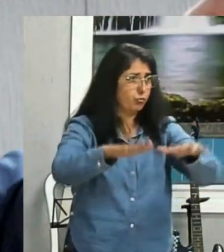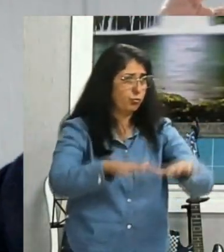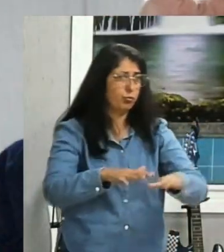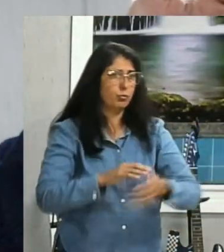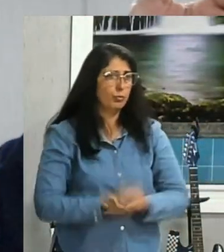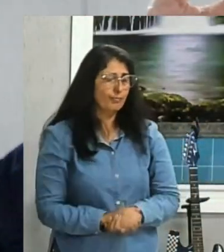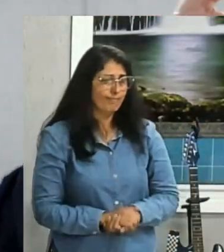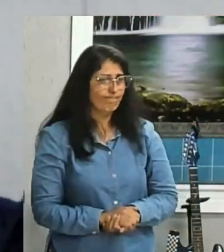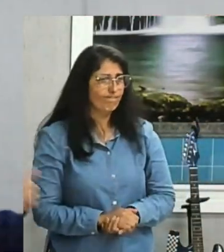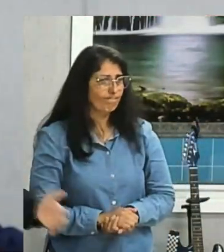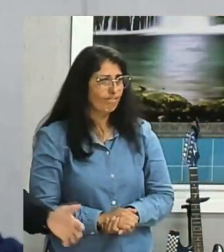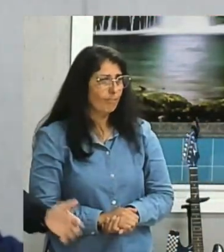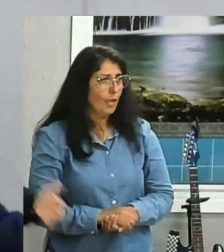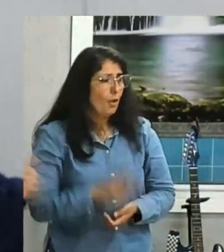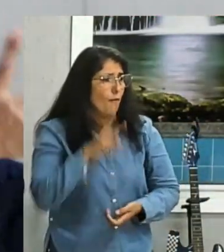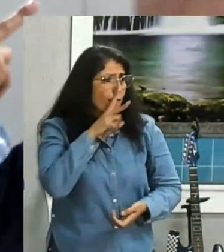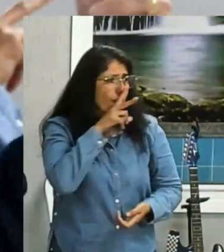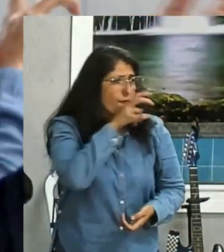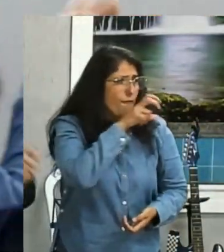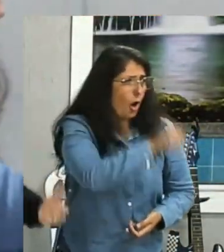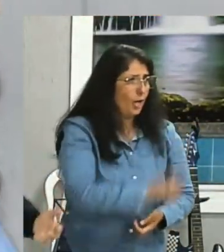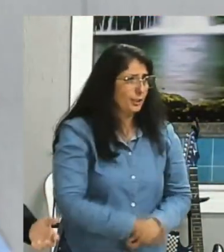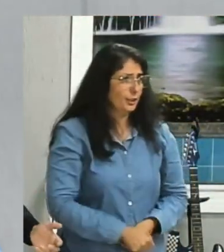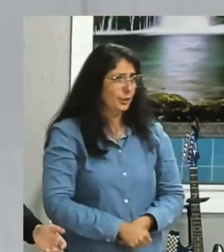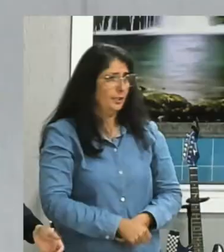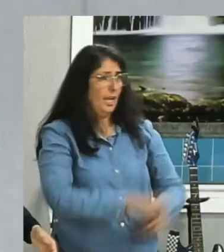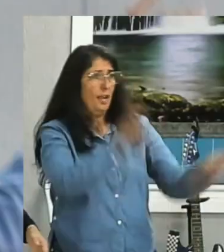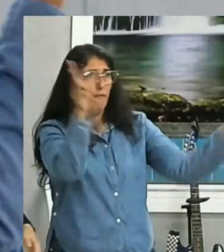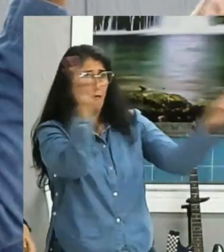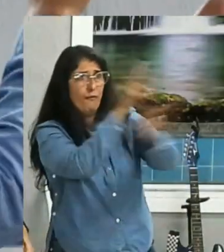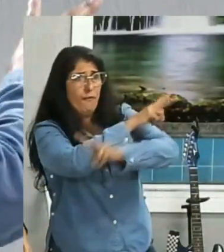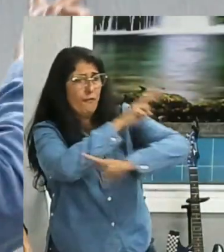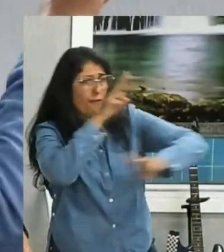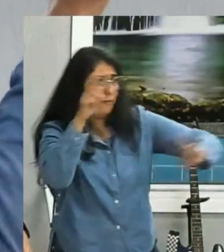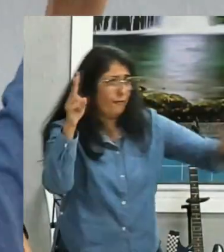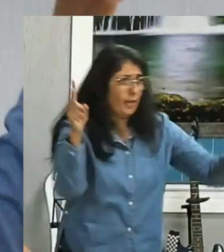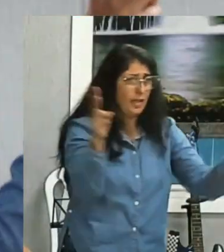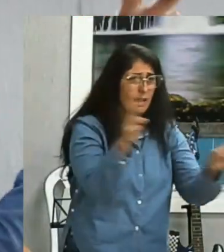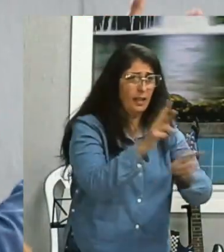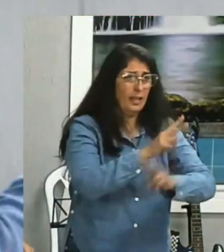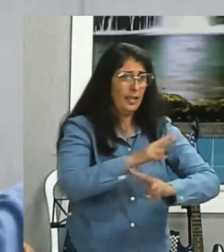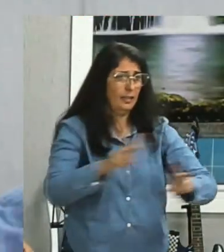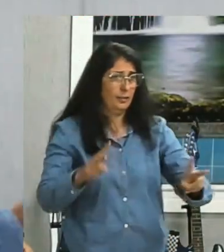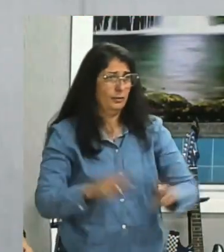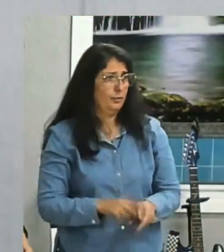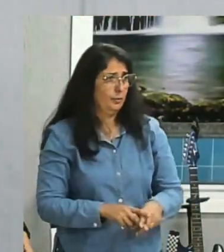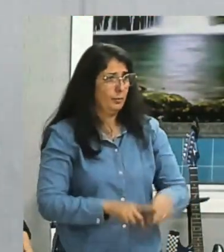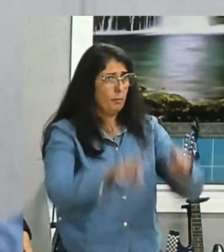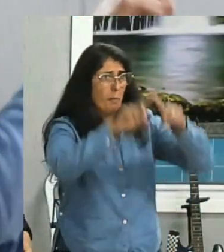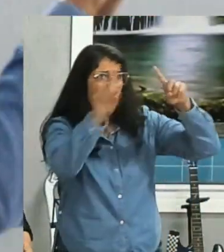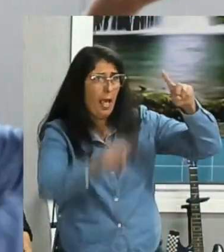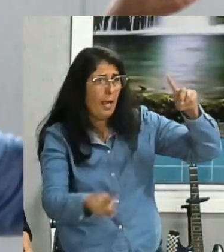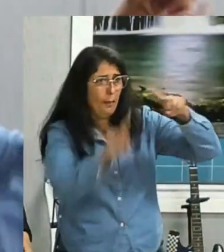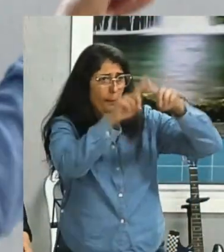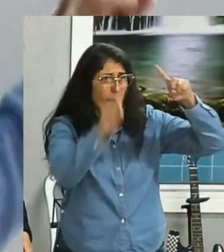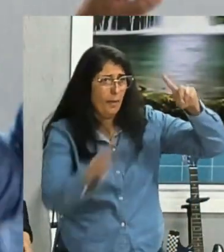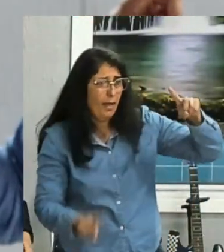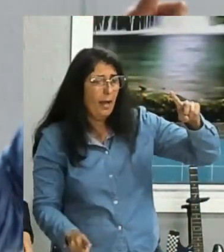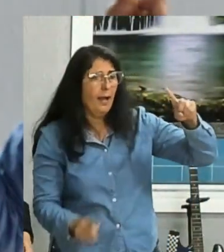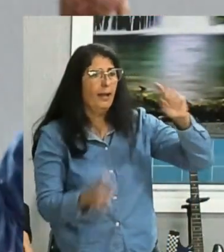mesma coisa, e vê aquela tempestade, e Jesus disse: não